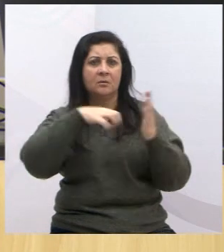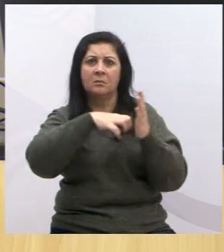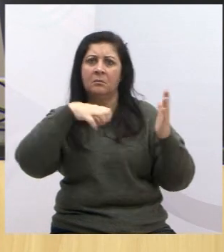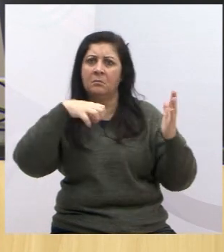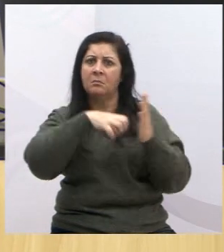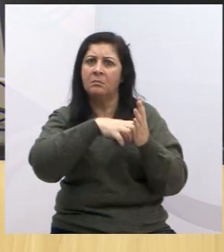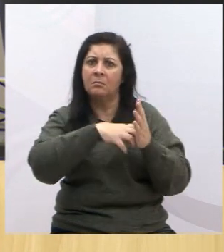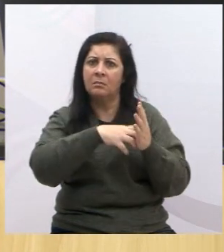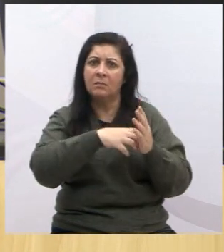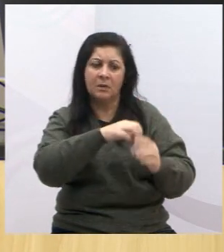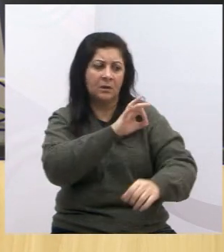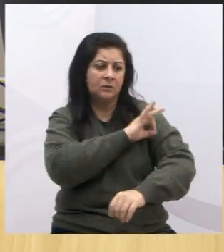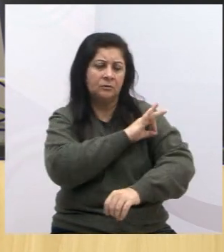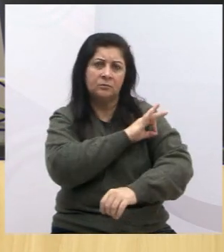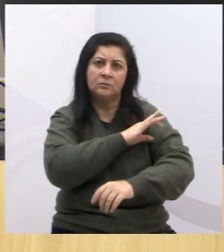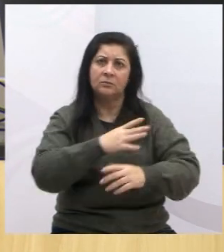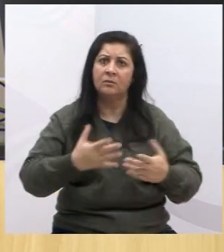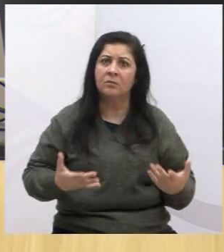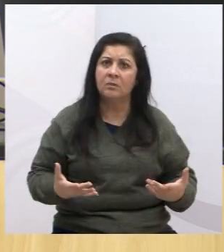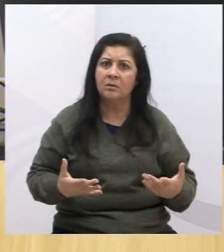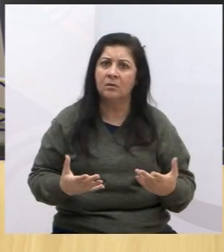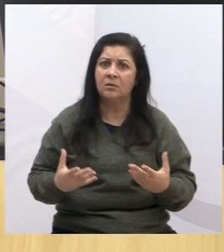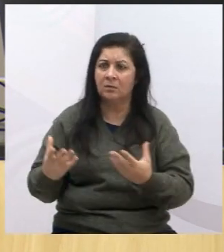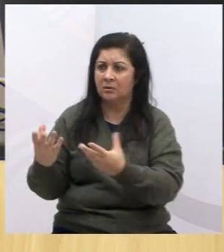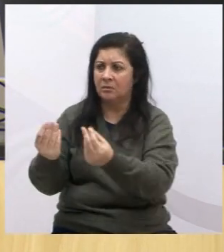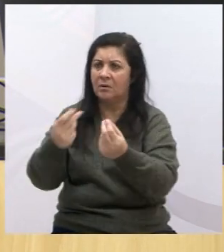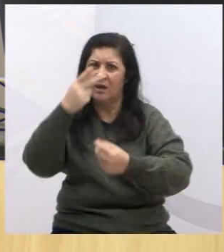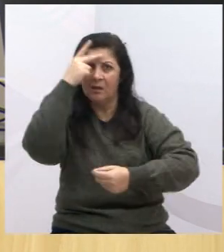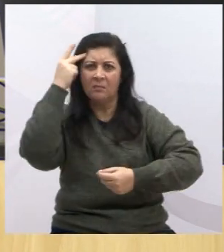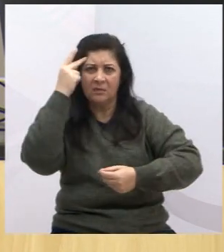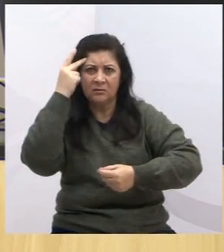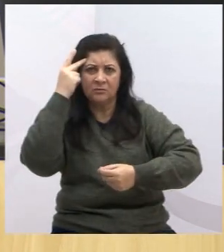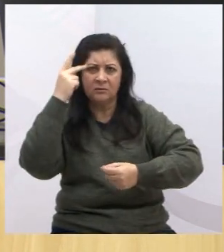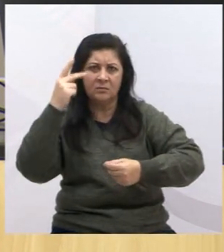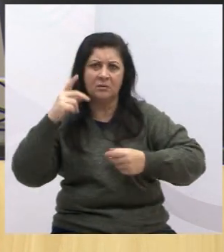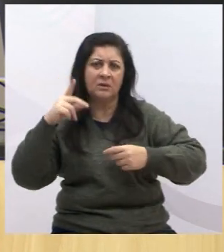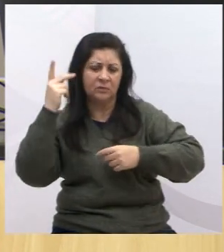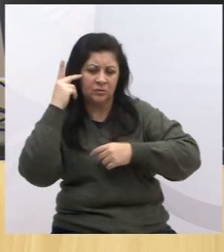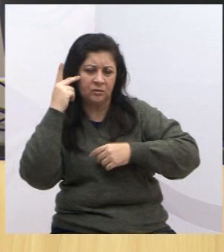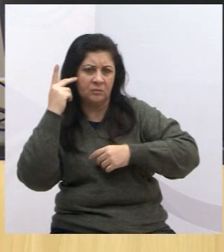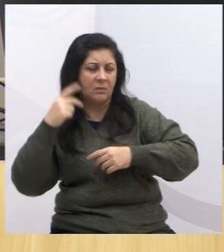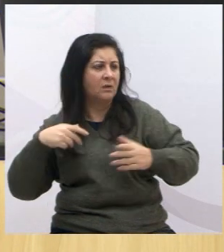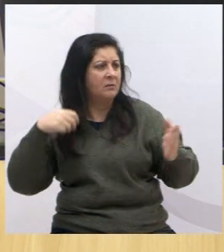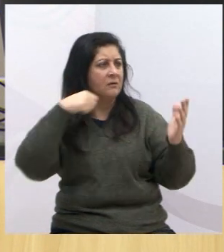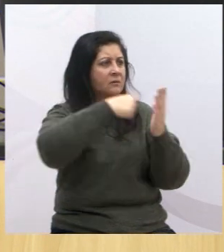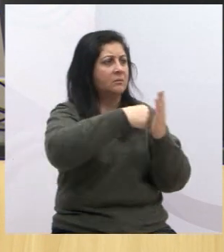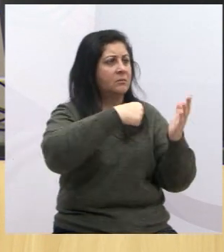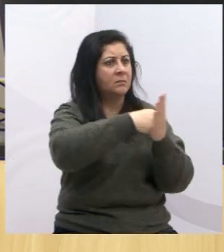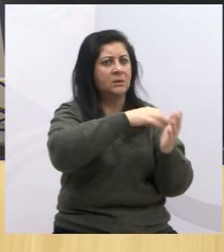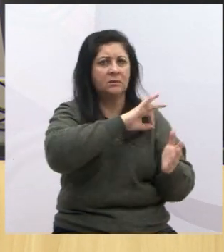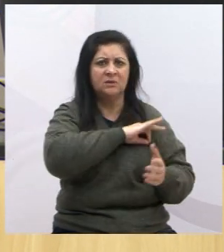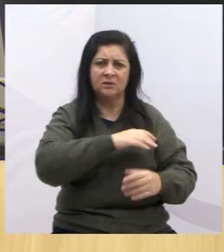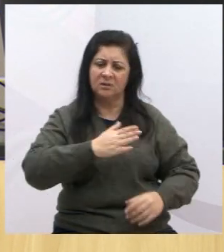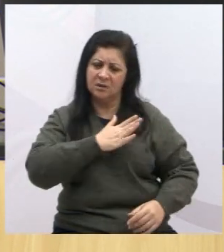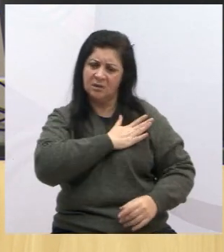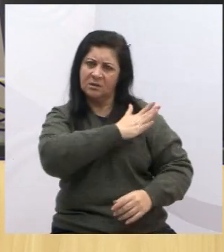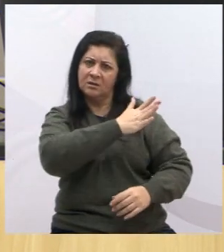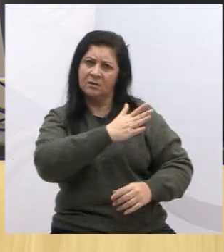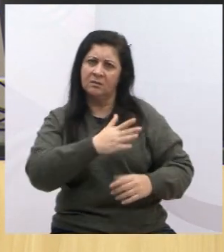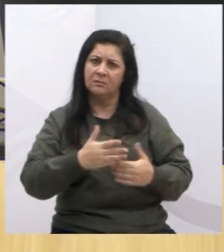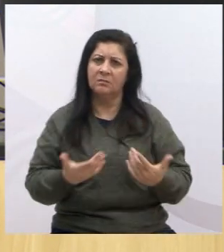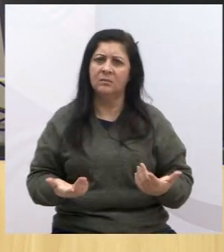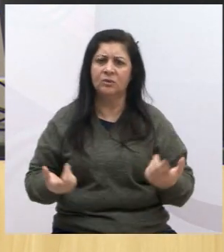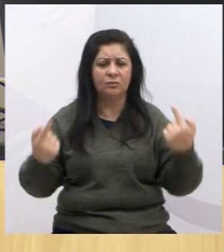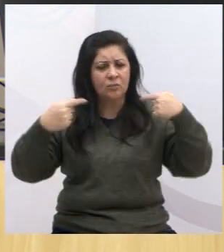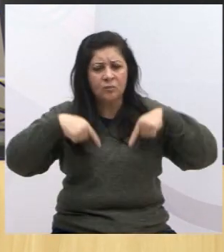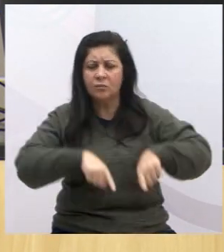possível observar que o guarda municipal foi agredido por alguns torcedores, o que veementemente repudiamos por sermos contrários a